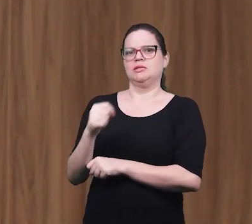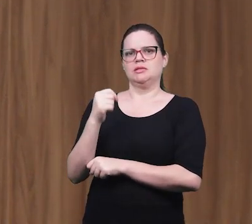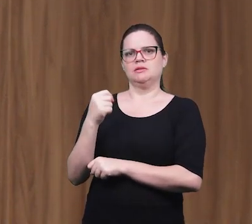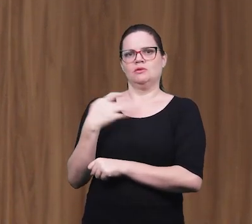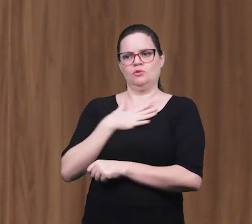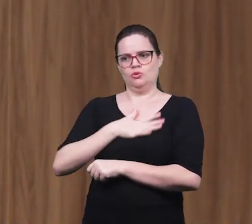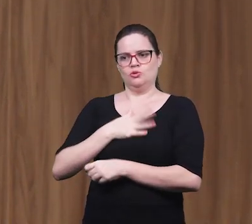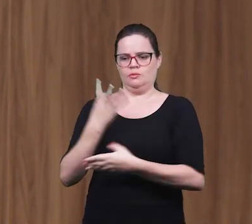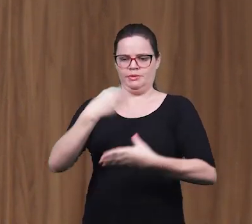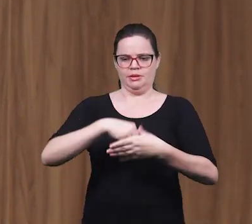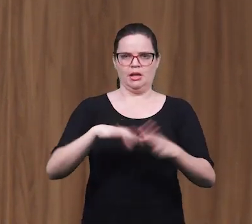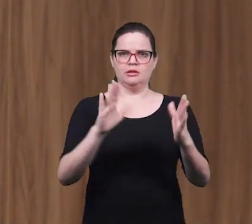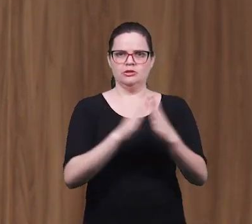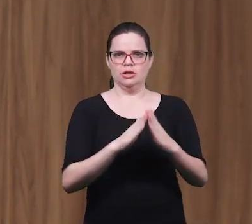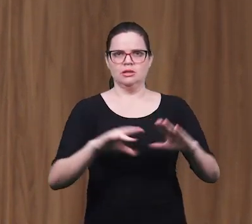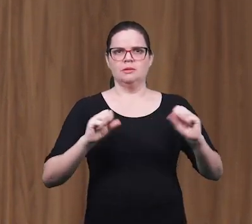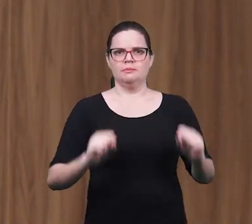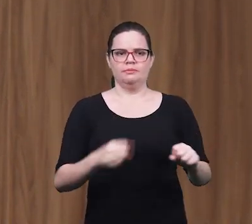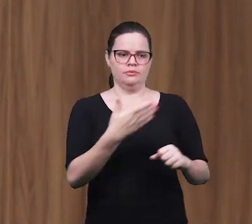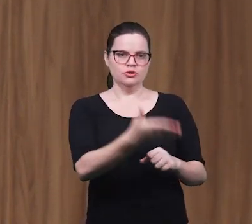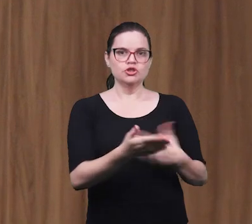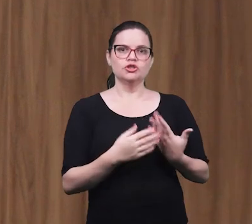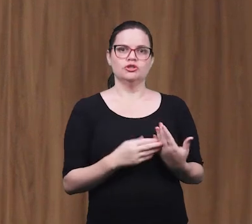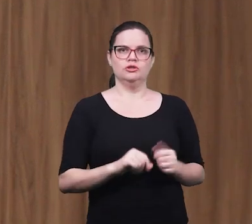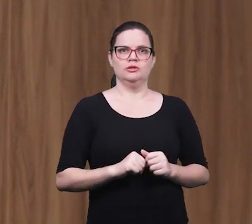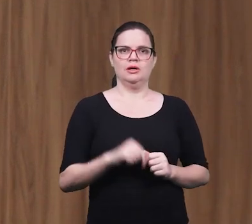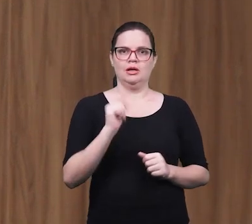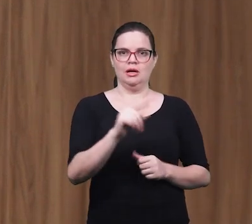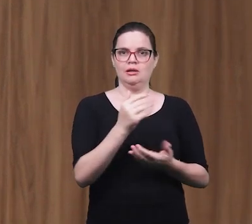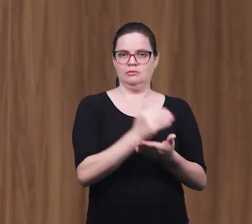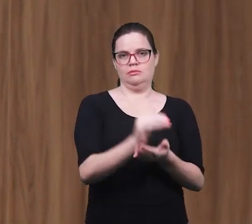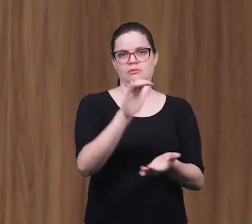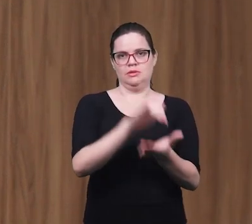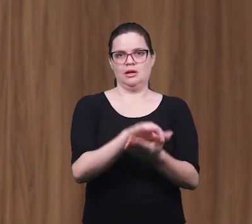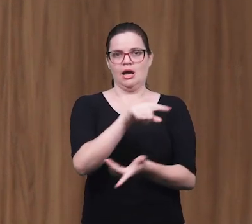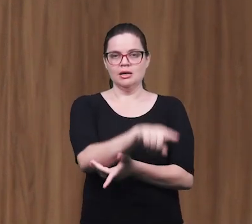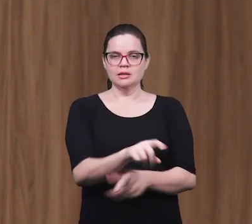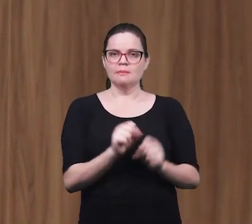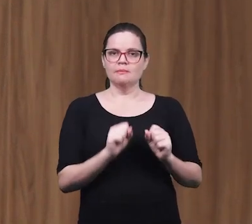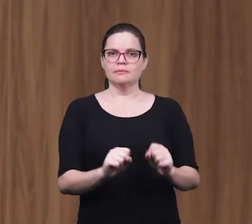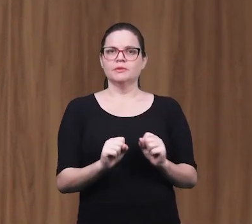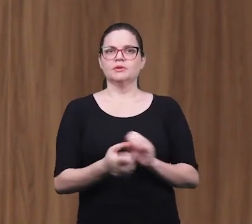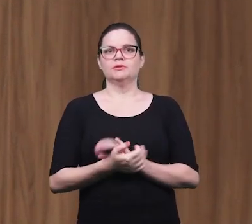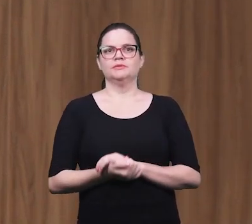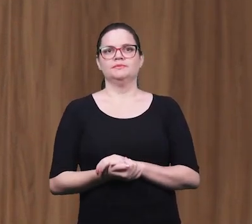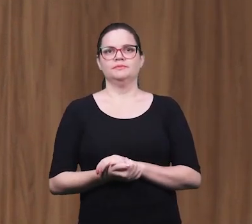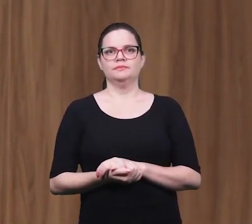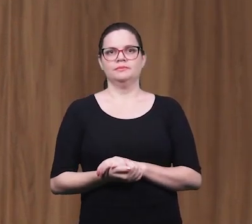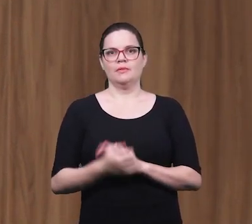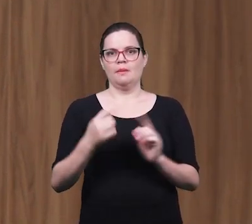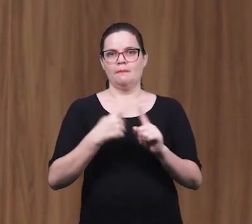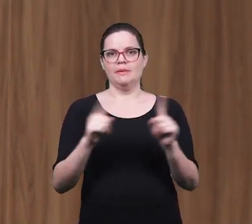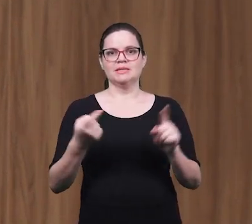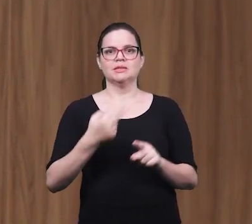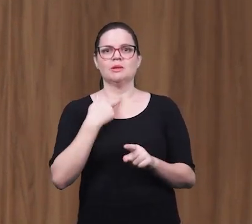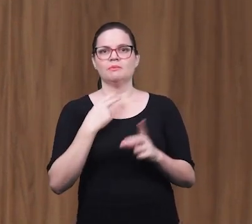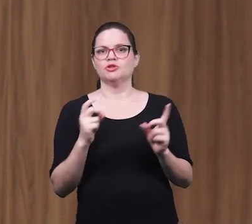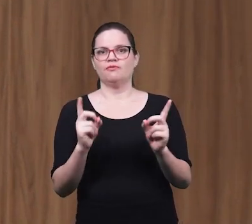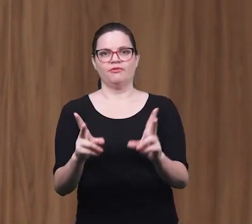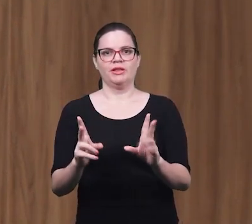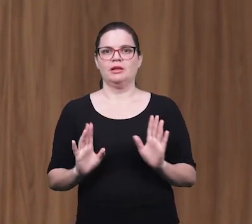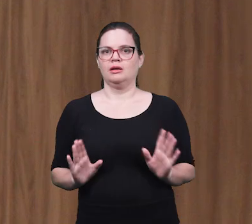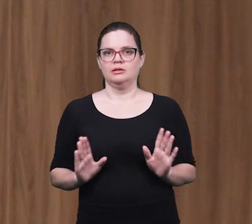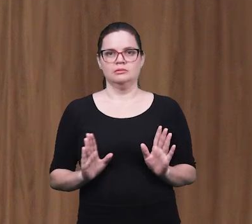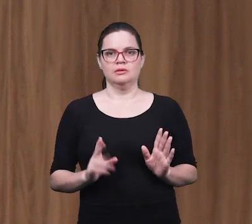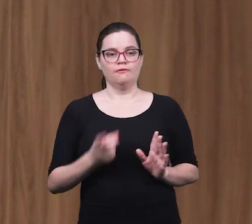casa. Você podia dar uma dignidade para ela, na verdade, né? Mas não podia vender. Não se faz